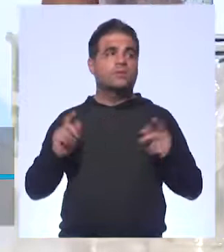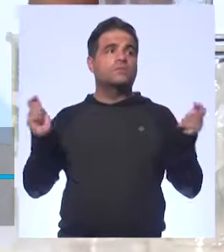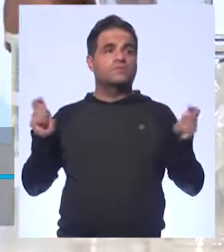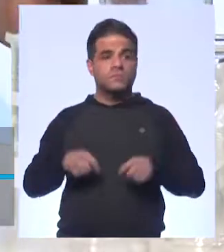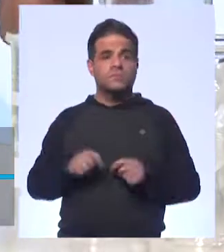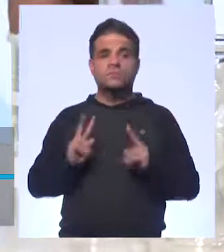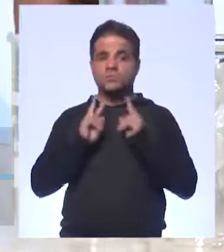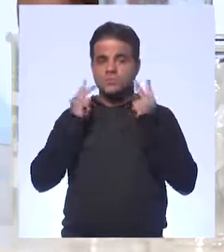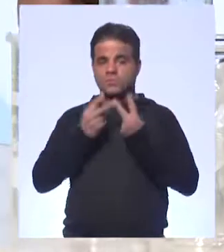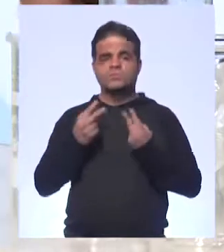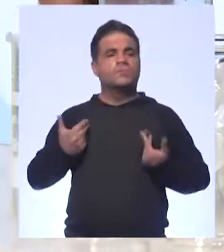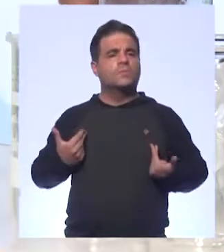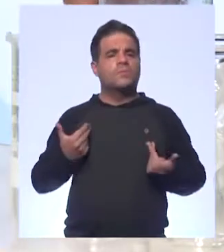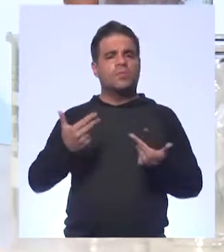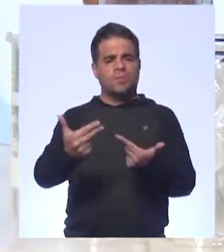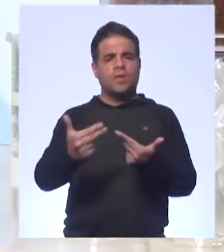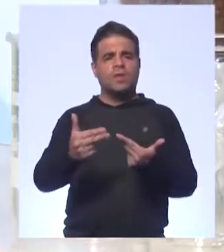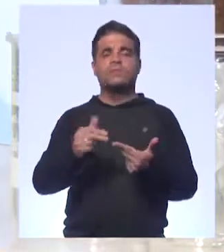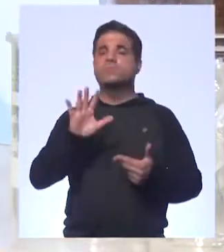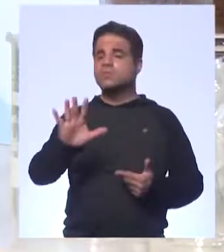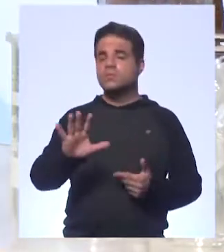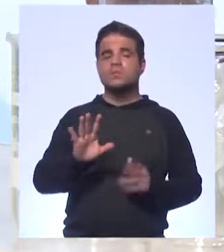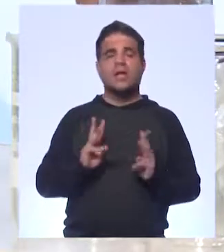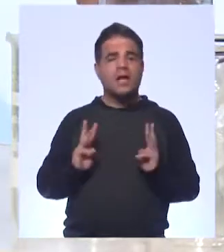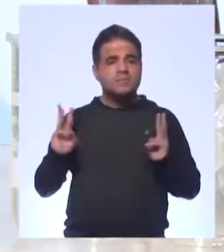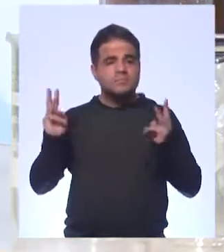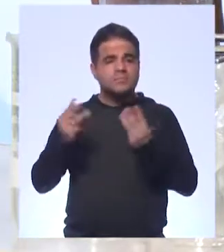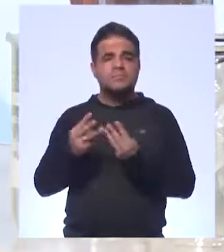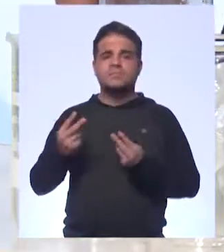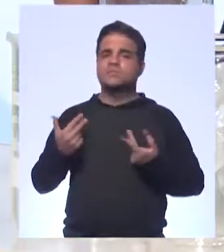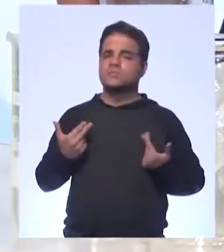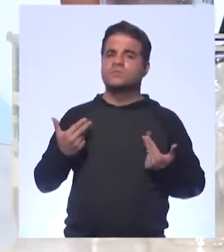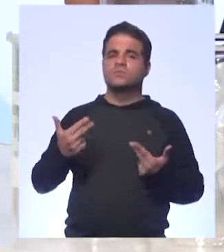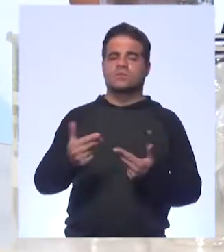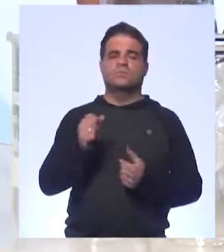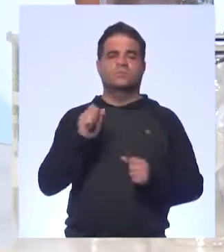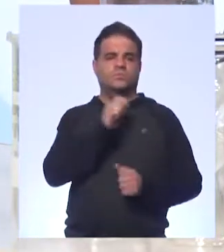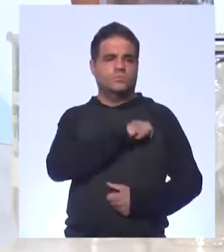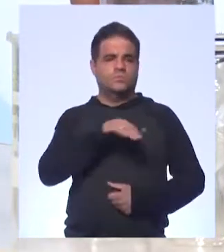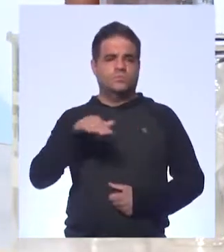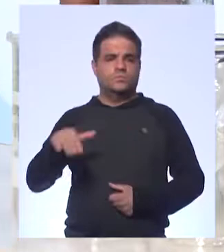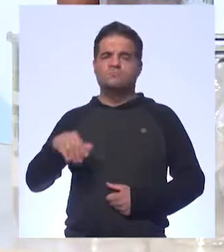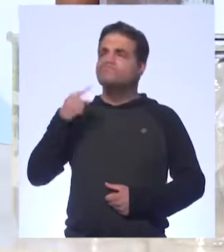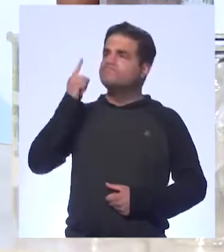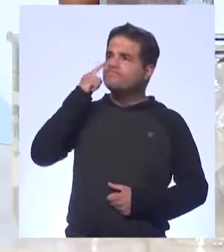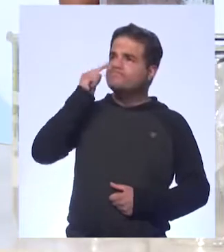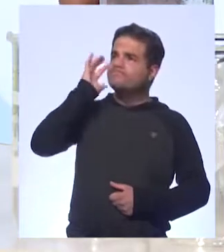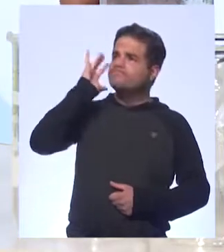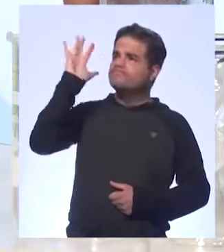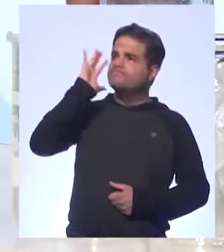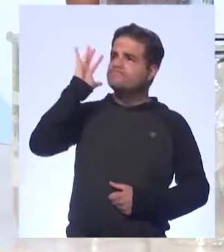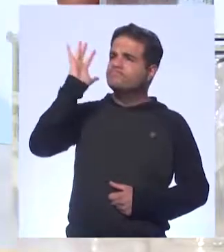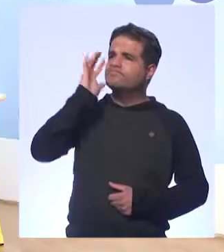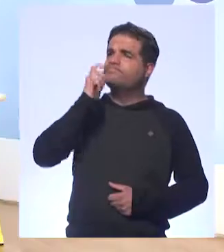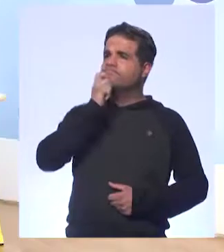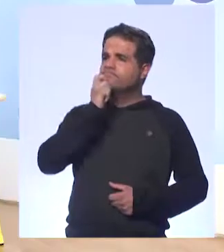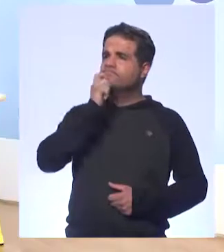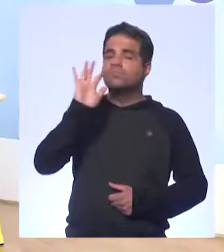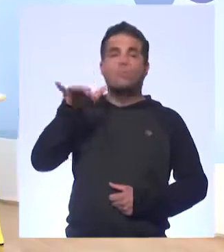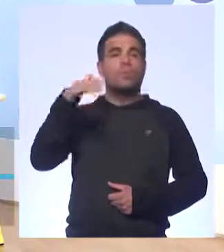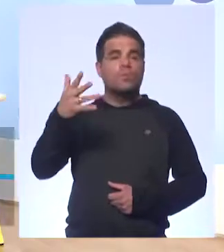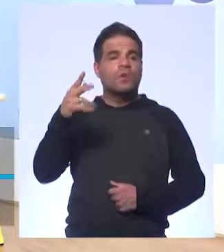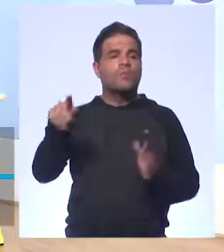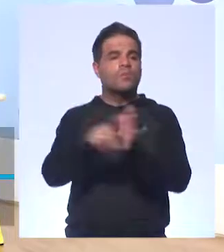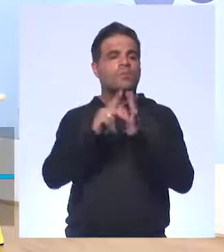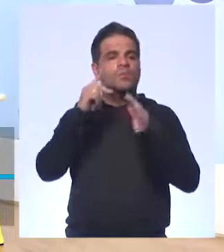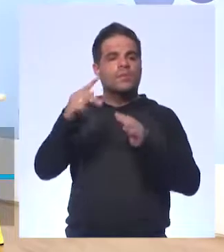mesmo volume, porém, as massas ficaram iguais. Então, o aluno ele já vai pensando aí em qual